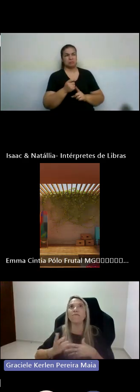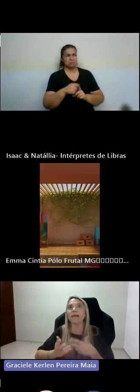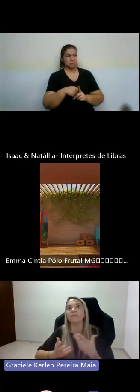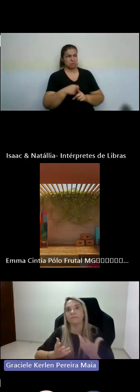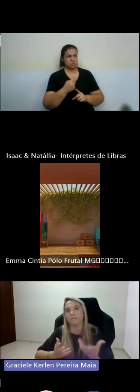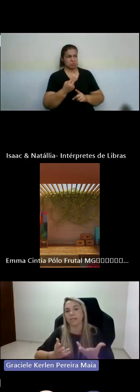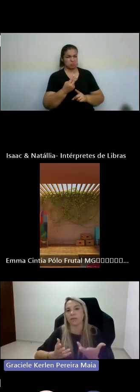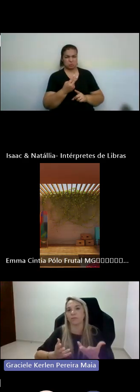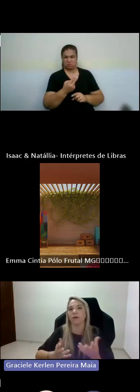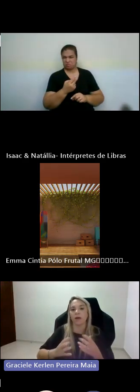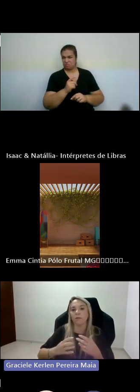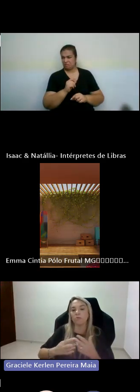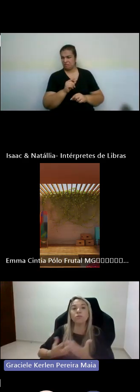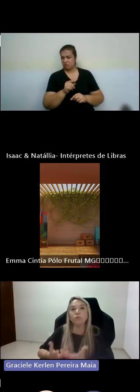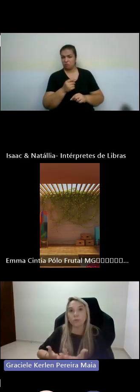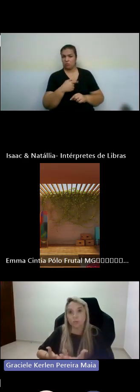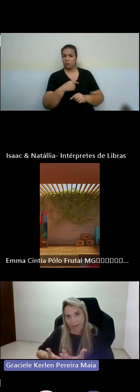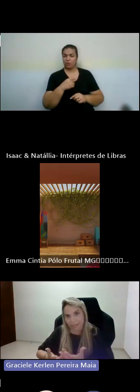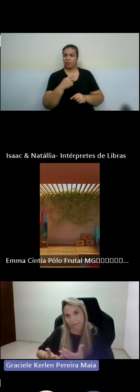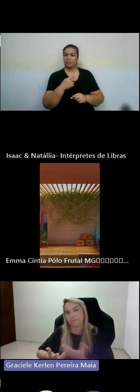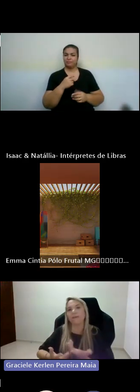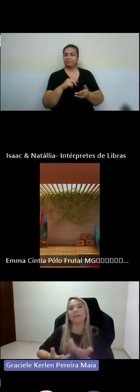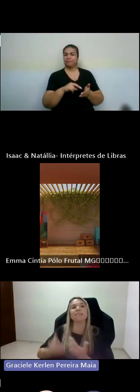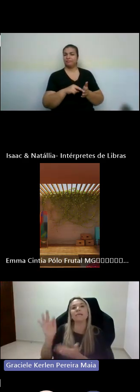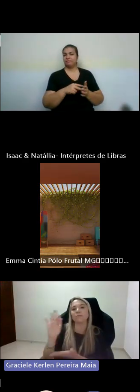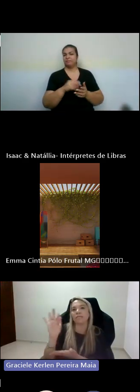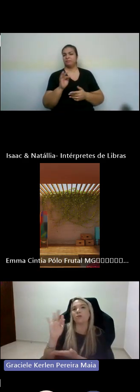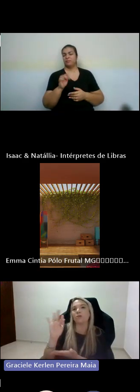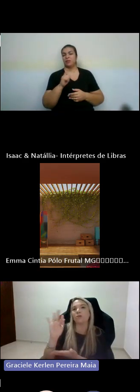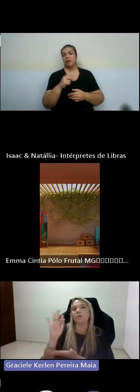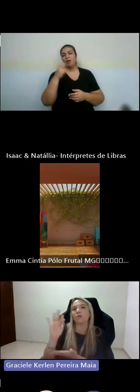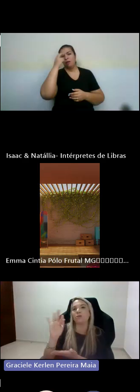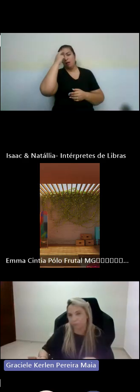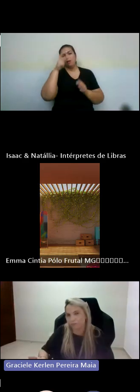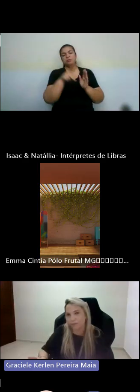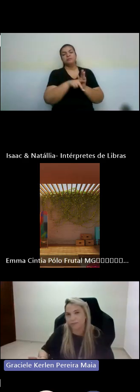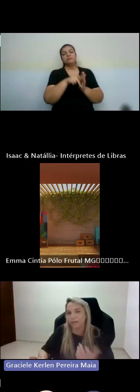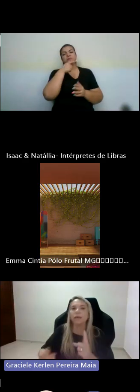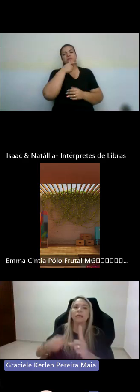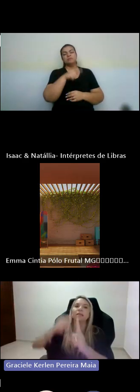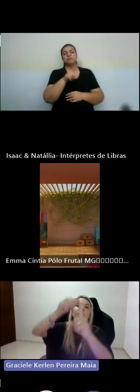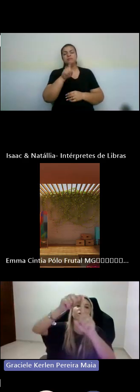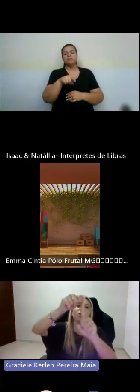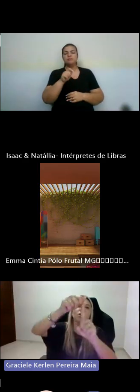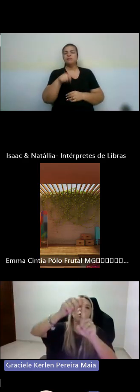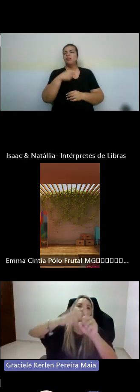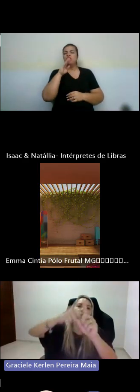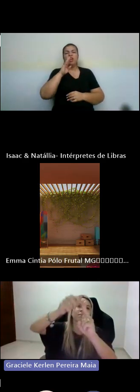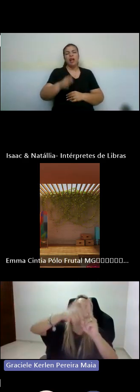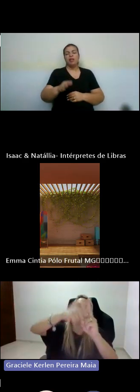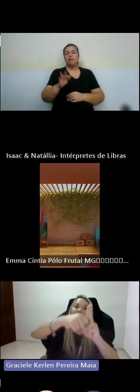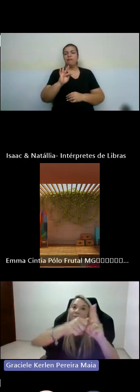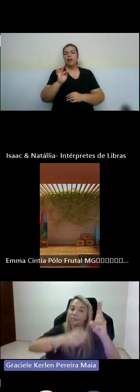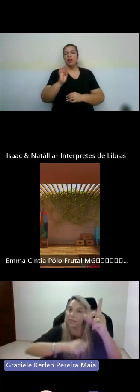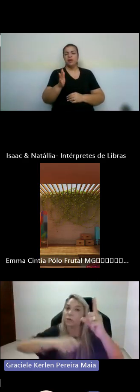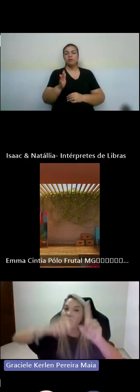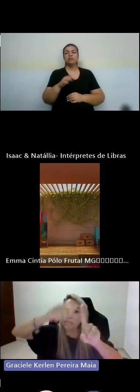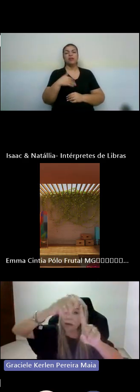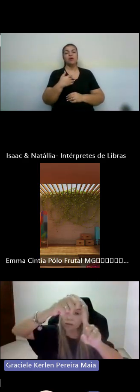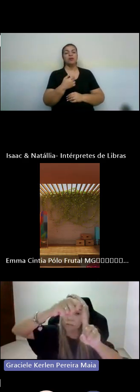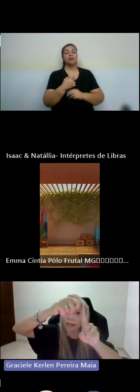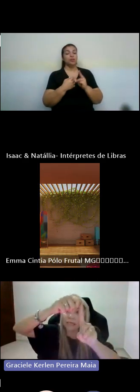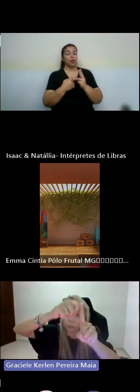não refere-se a fevereiro. É uma cultura da língua, ele faz já o sinal de fevereiro de uma vez, né? Então, aqui, ó, 2